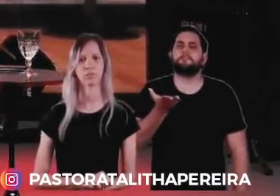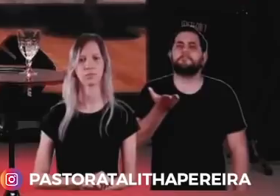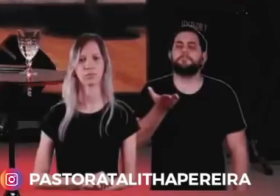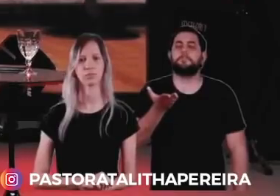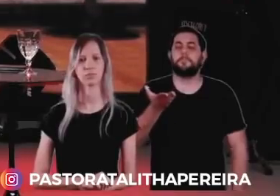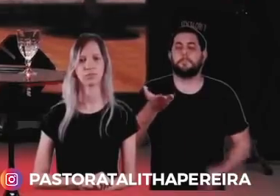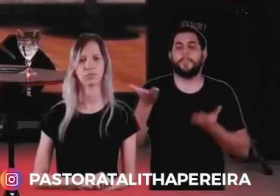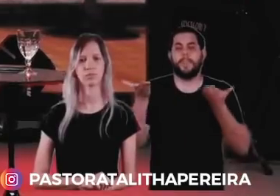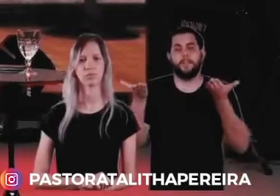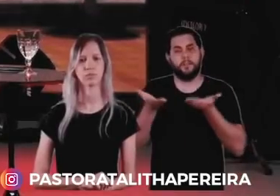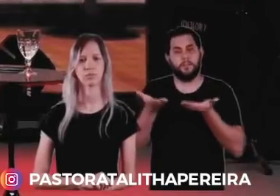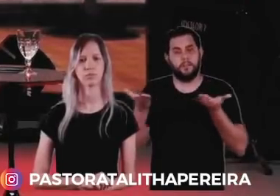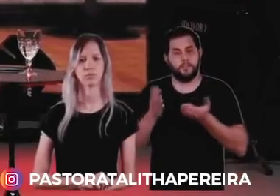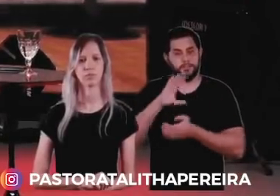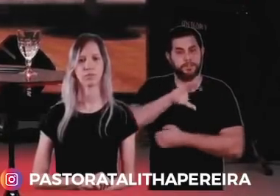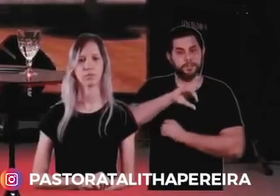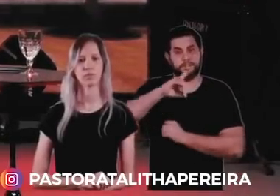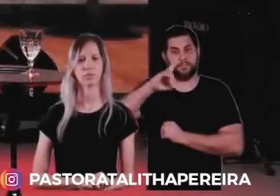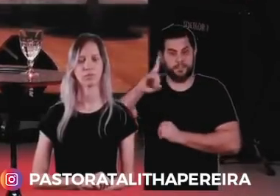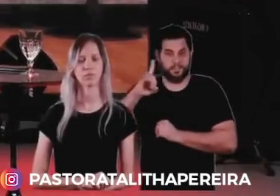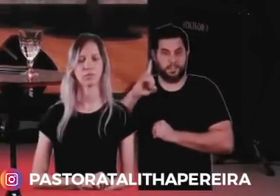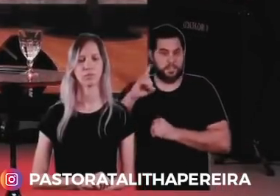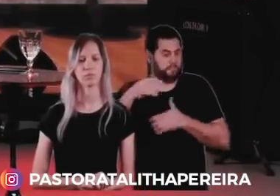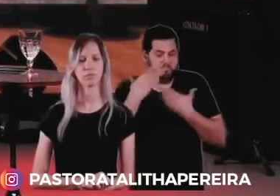e hoje, dia tal,